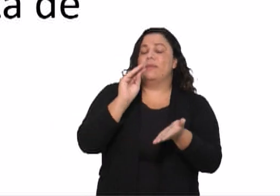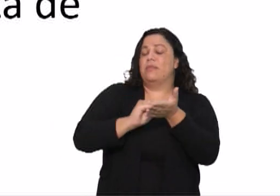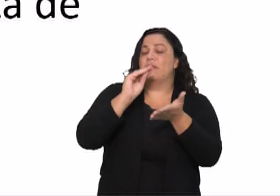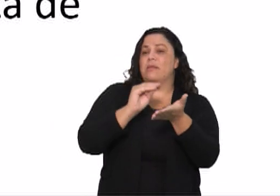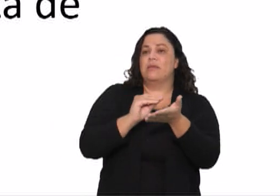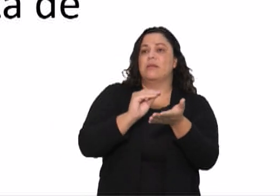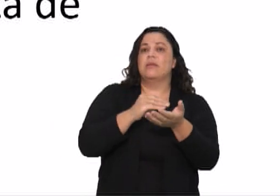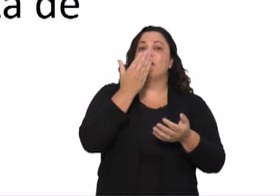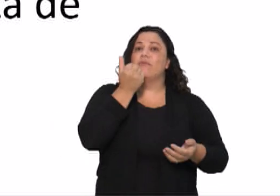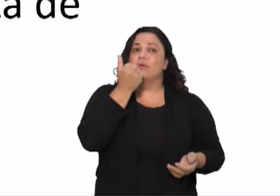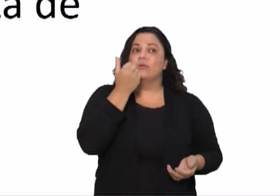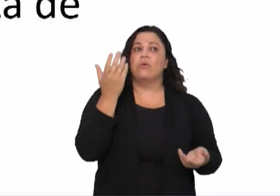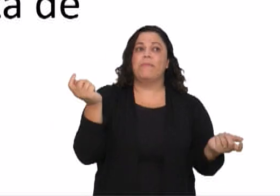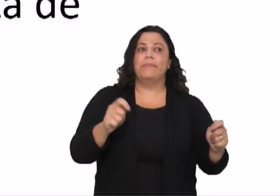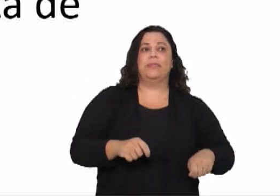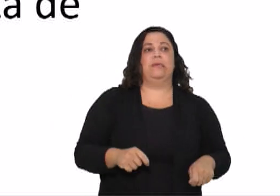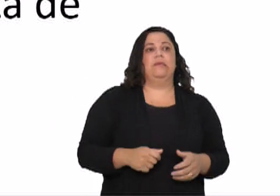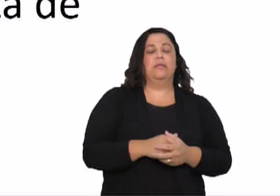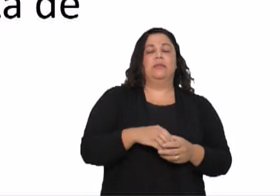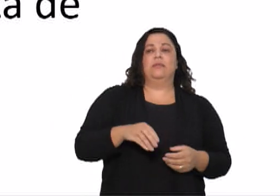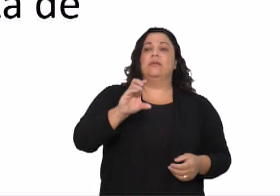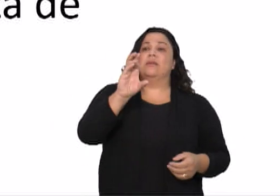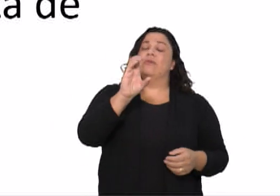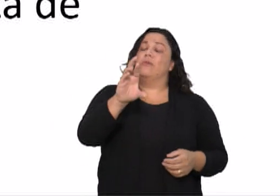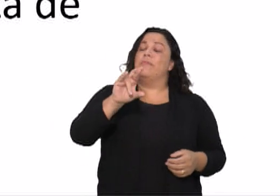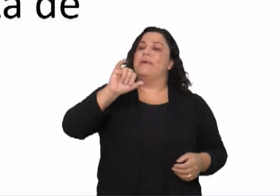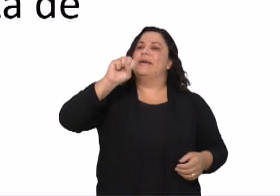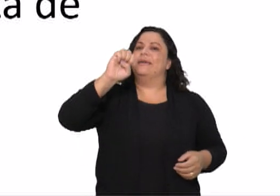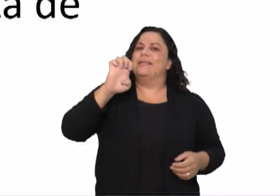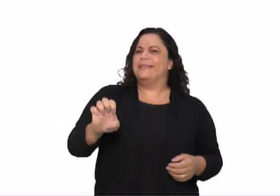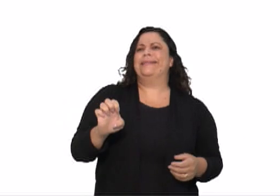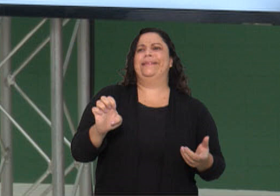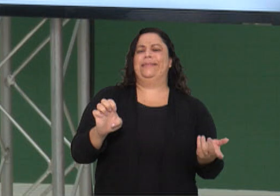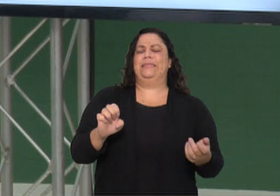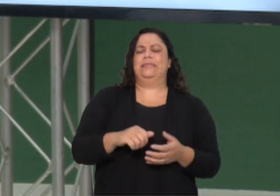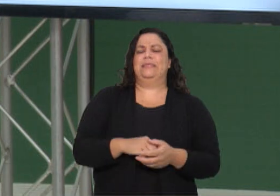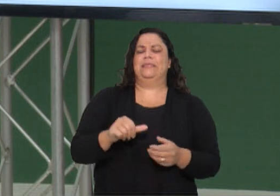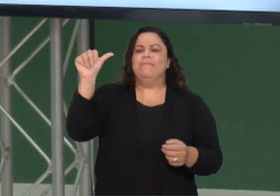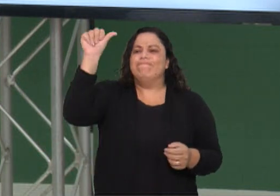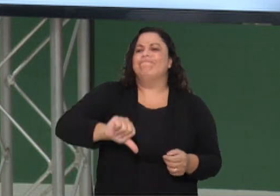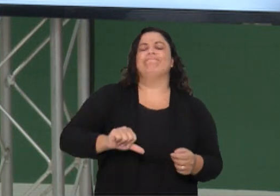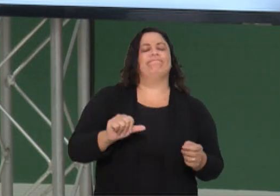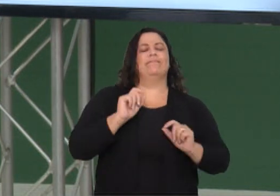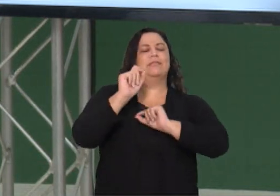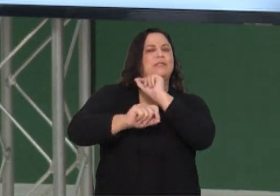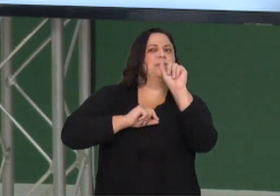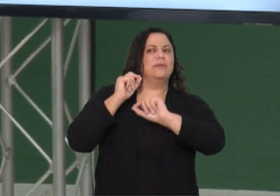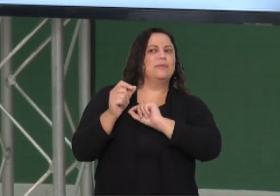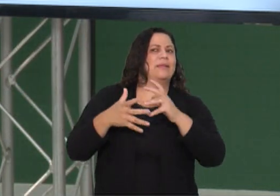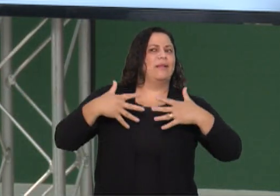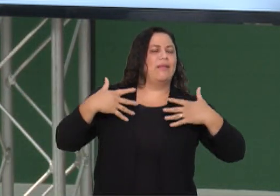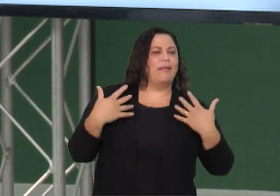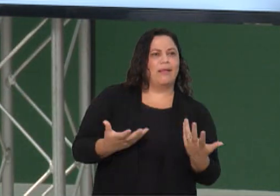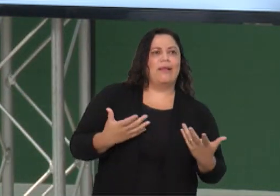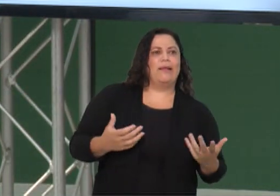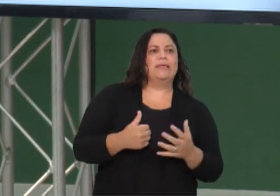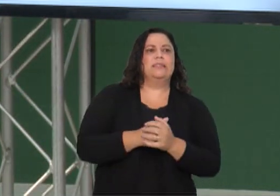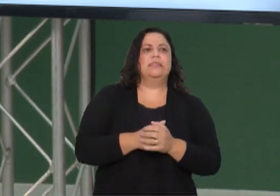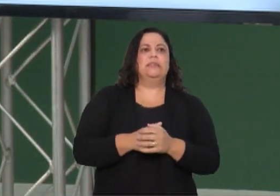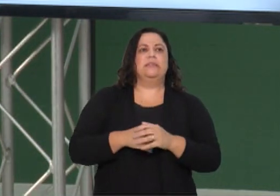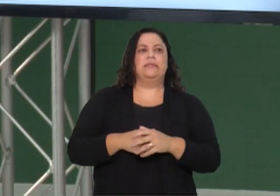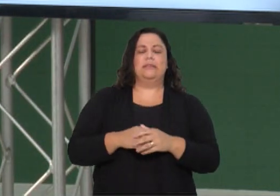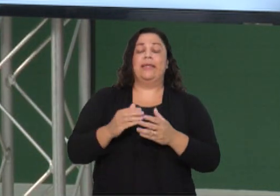começa a entrar uma chamada crise dos gêneros. Essa crise dos gêneros resultou da seguinte situação. As terras